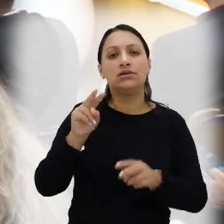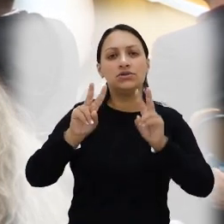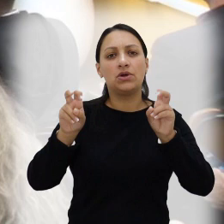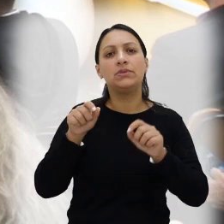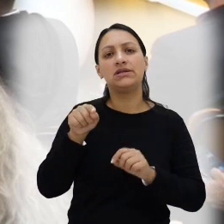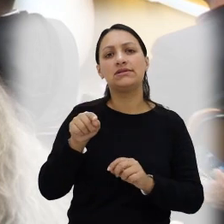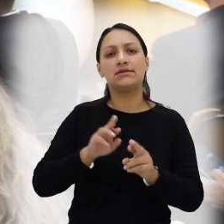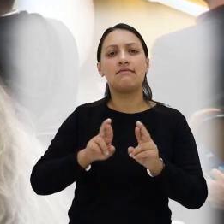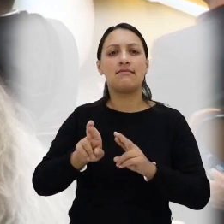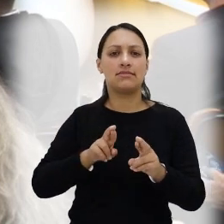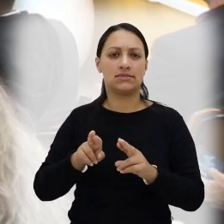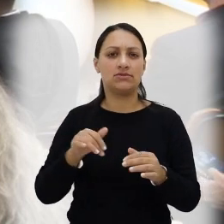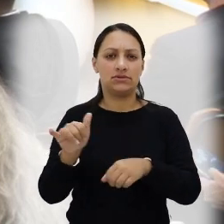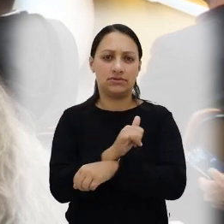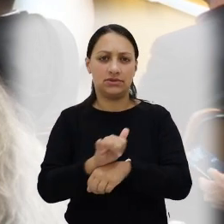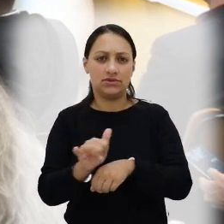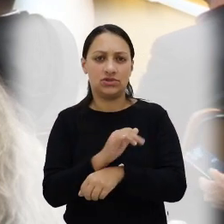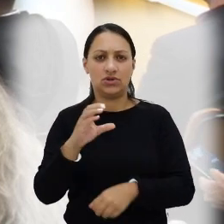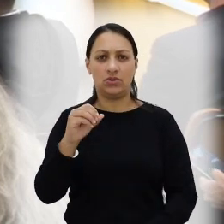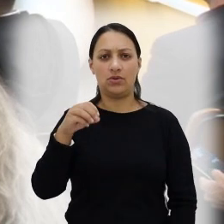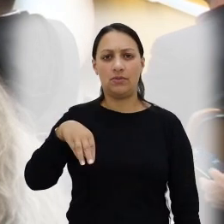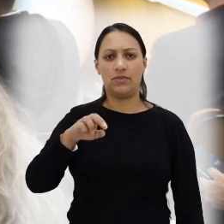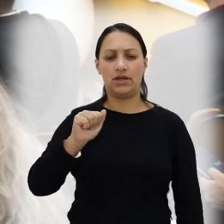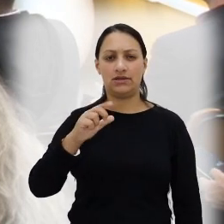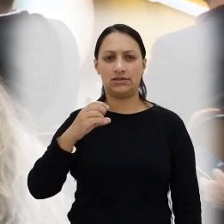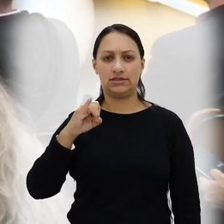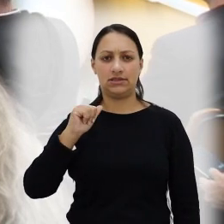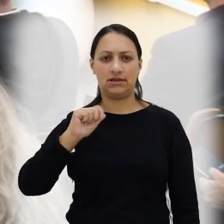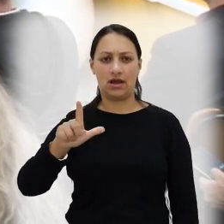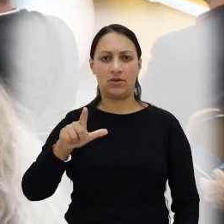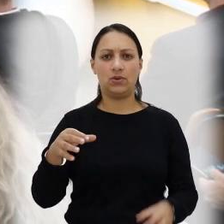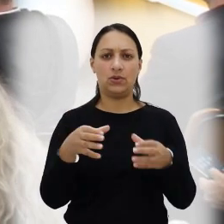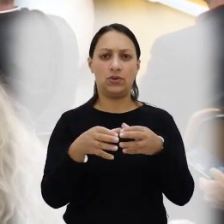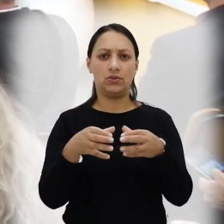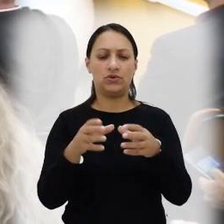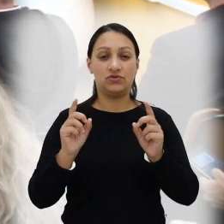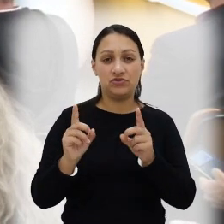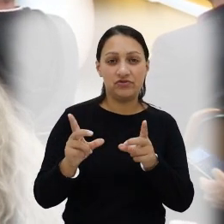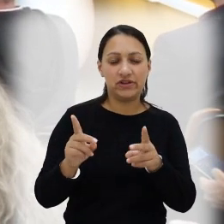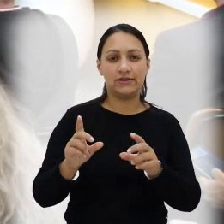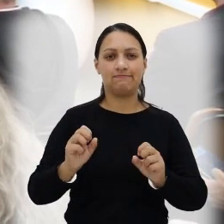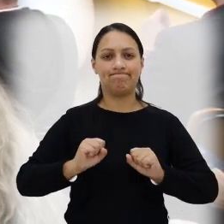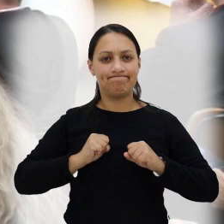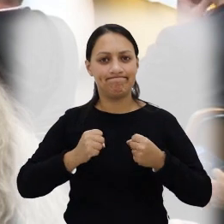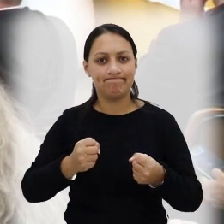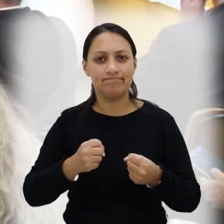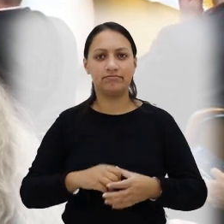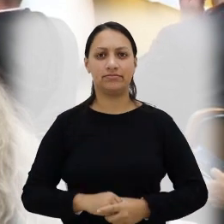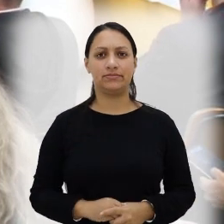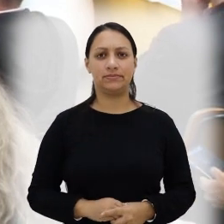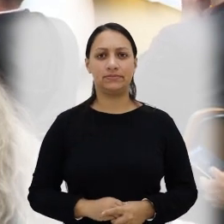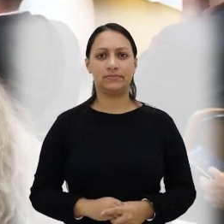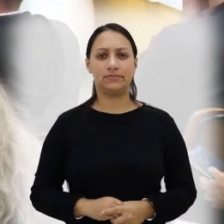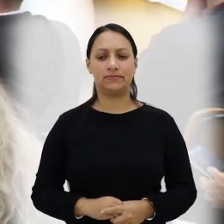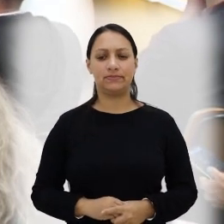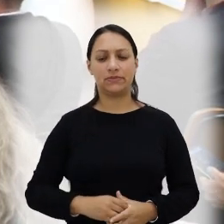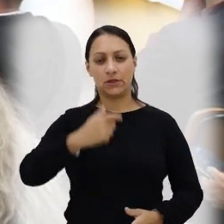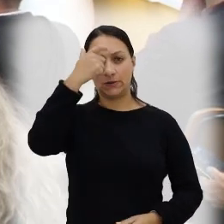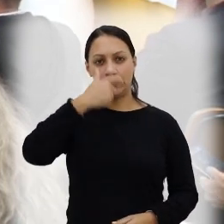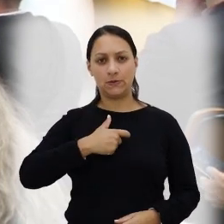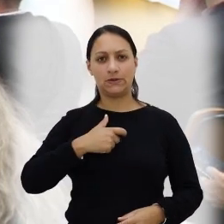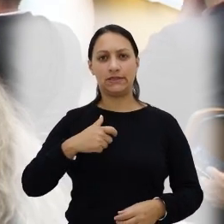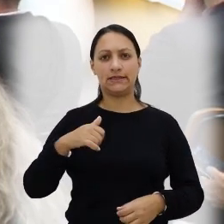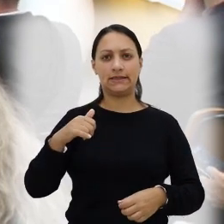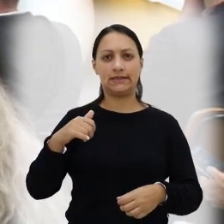relacionadas às estratégias comerciais. Equipe de vendas dedicada. Eu sou a startup de um